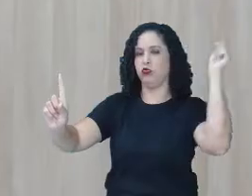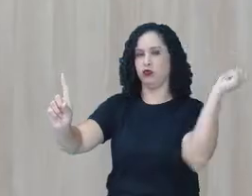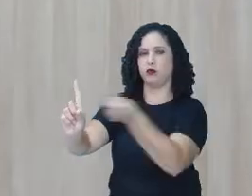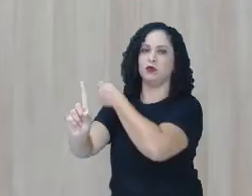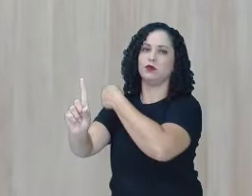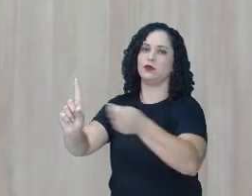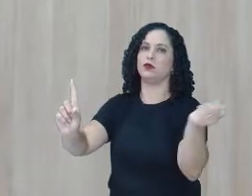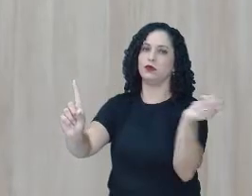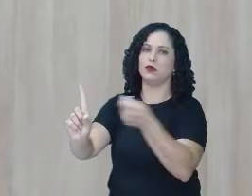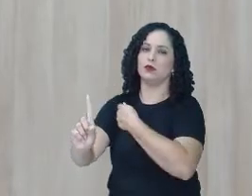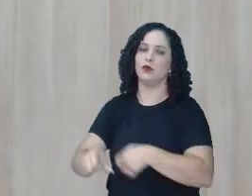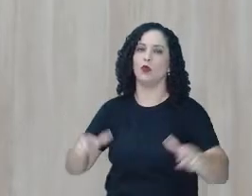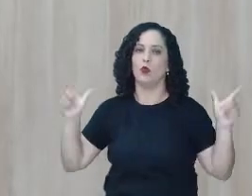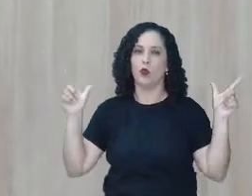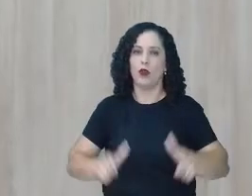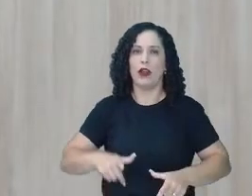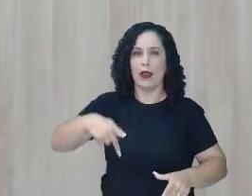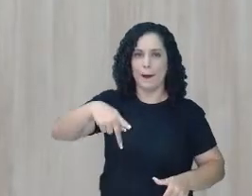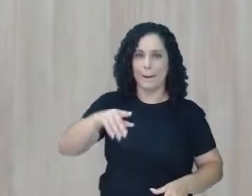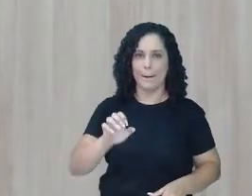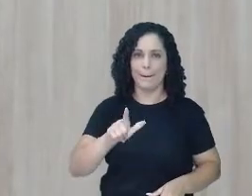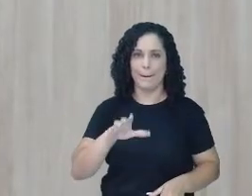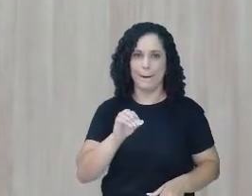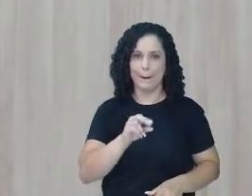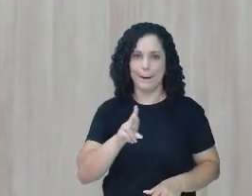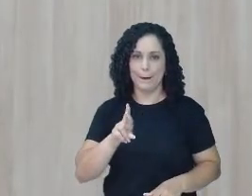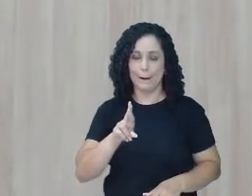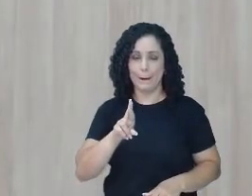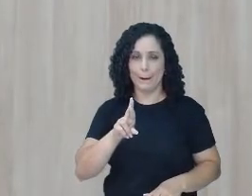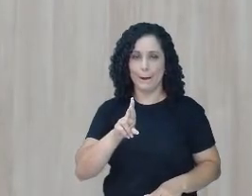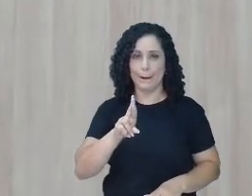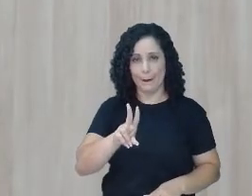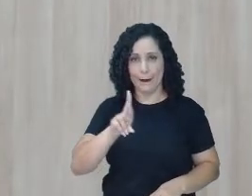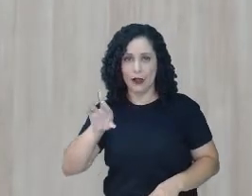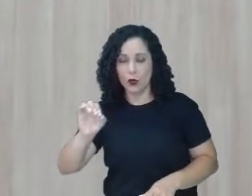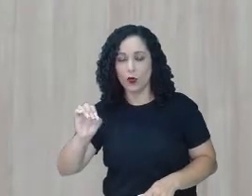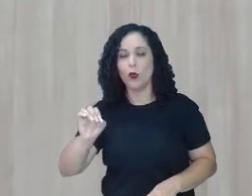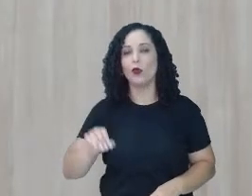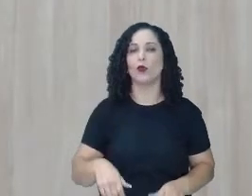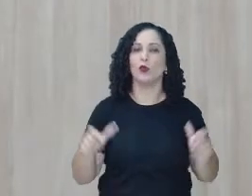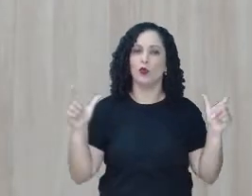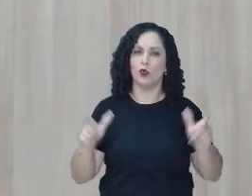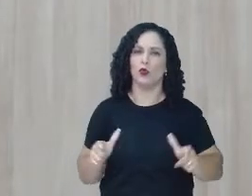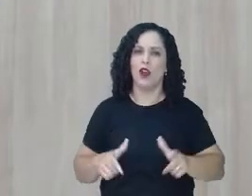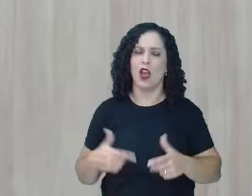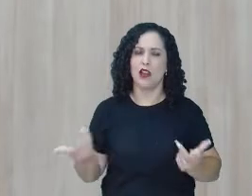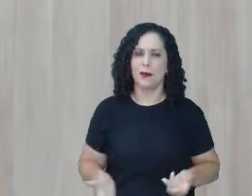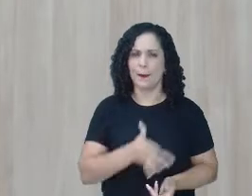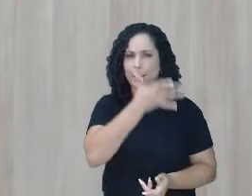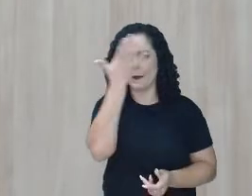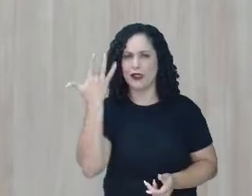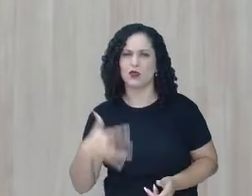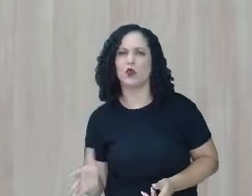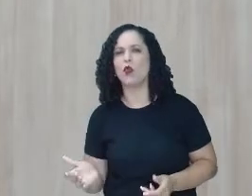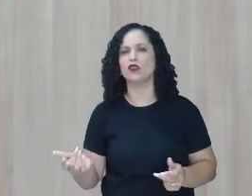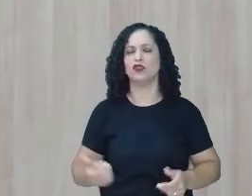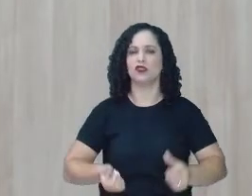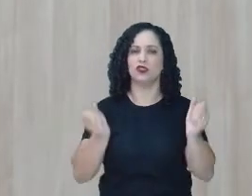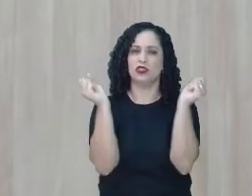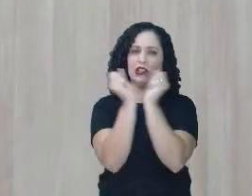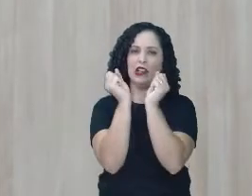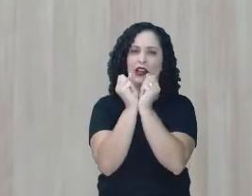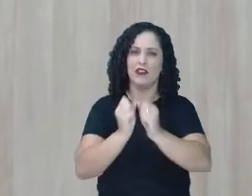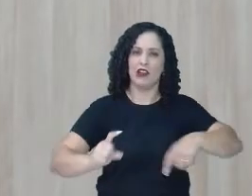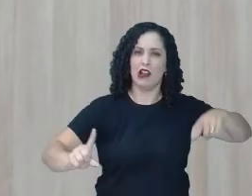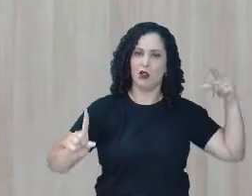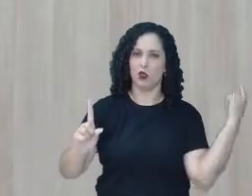o pelouro era um marco do poder nas cidades, onde, né, criminosos e pessoas escravizadas eram punidos e